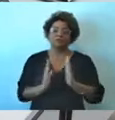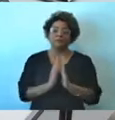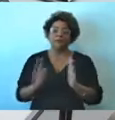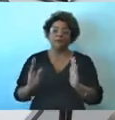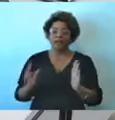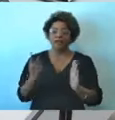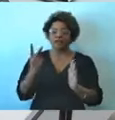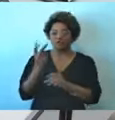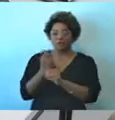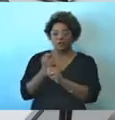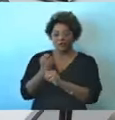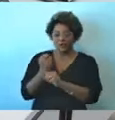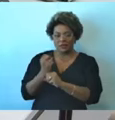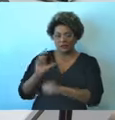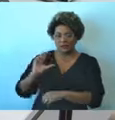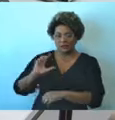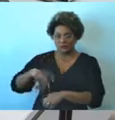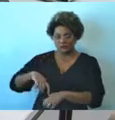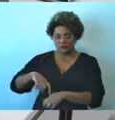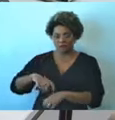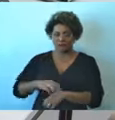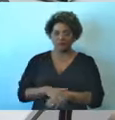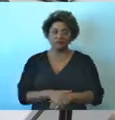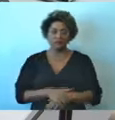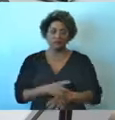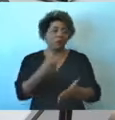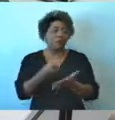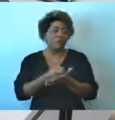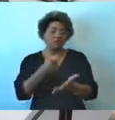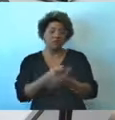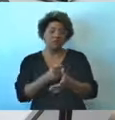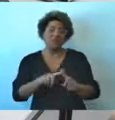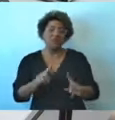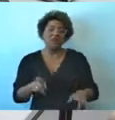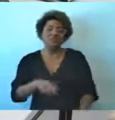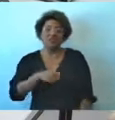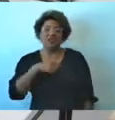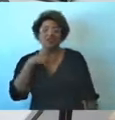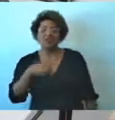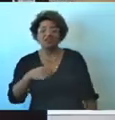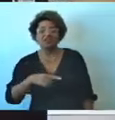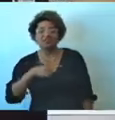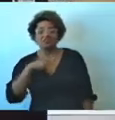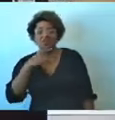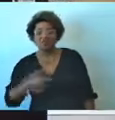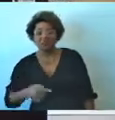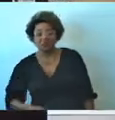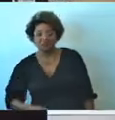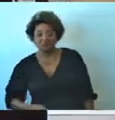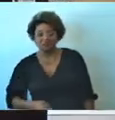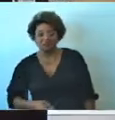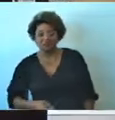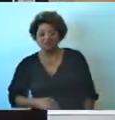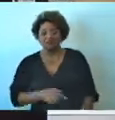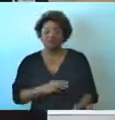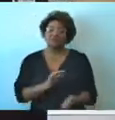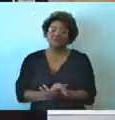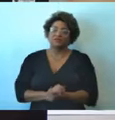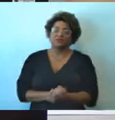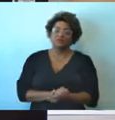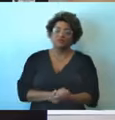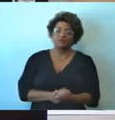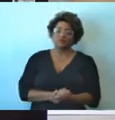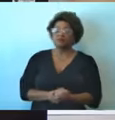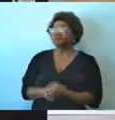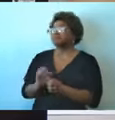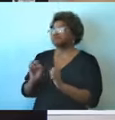Nos cobrou, nos obrigou a colocar isso aqui e nada foi feito. A verdade é essa. Obrigado, Júnior. Isso tudo, de fato, é a